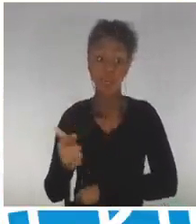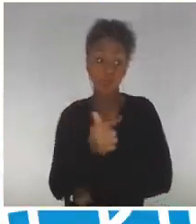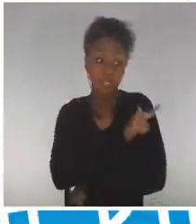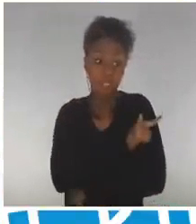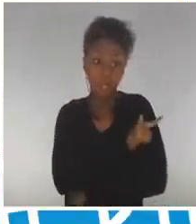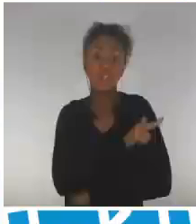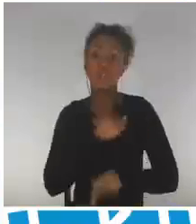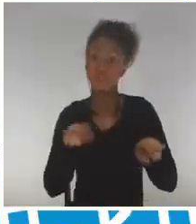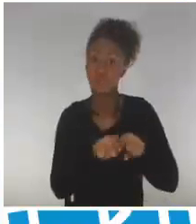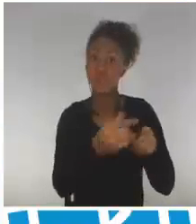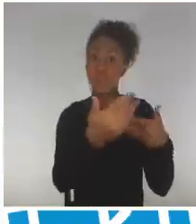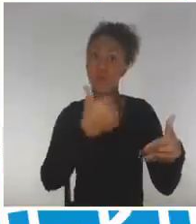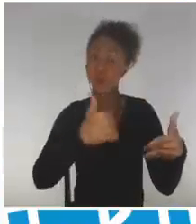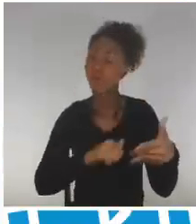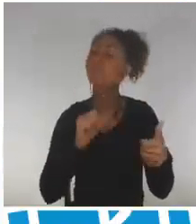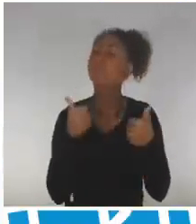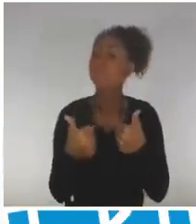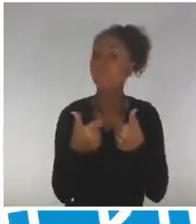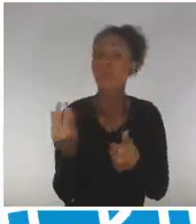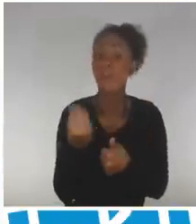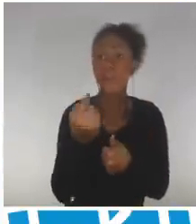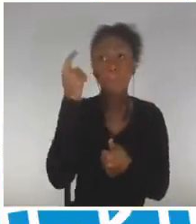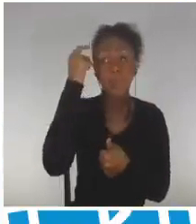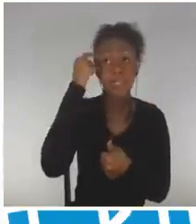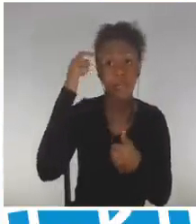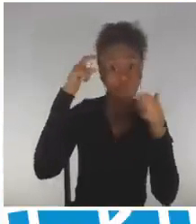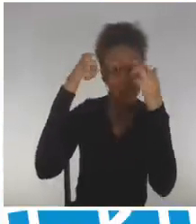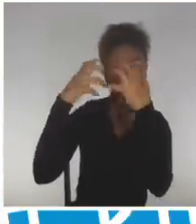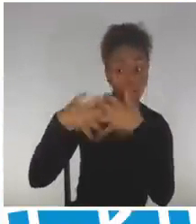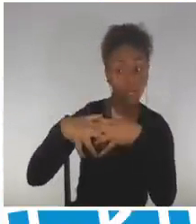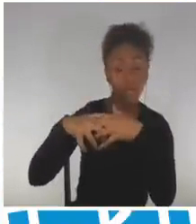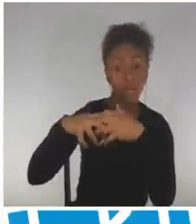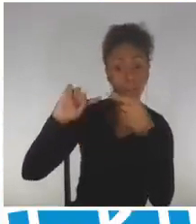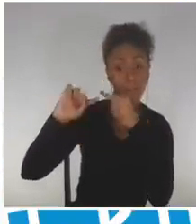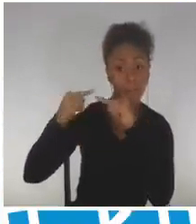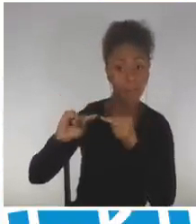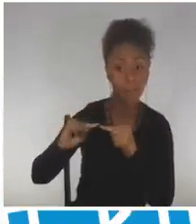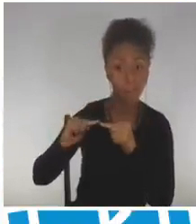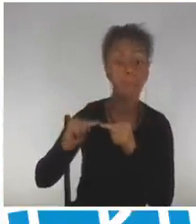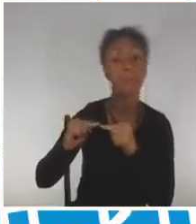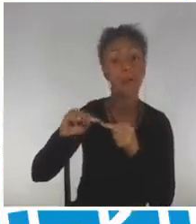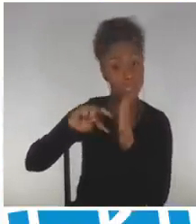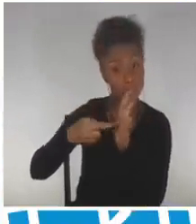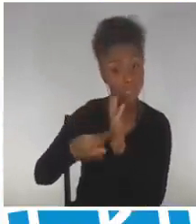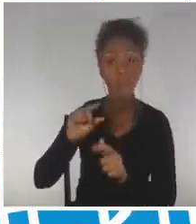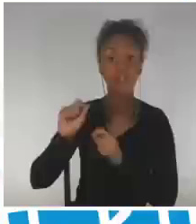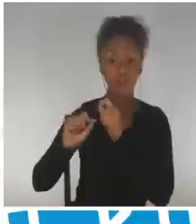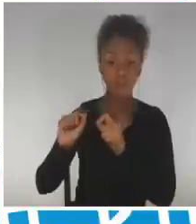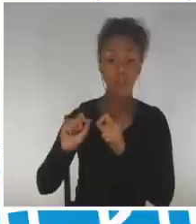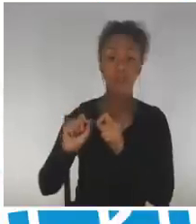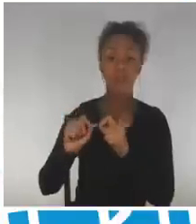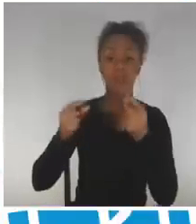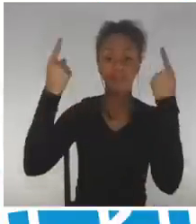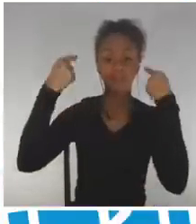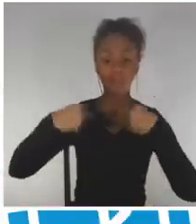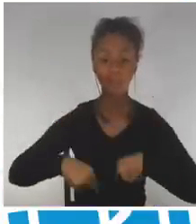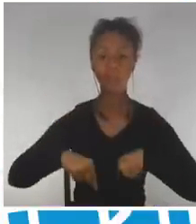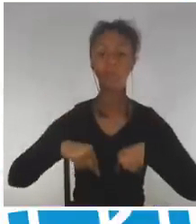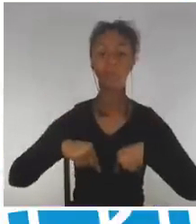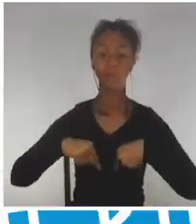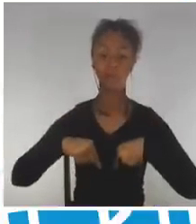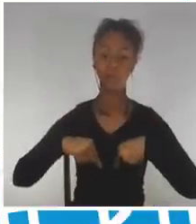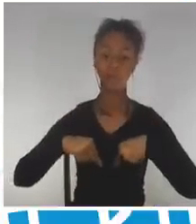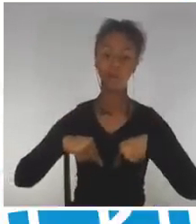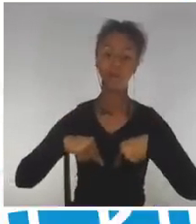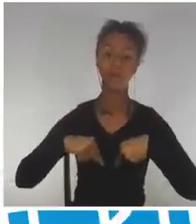sentido, porque em termos cognitivos é quando você tem, de fato, a mudança da criança para